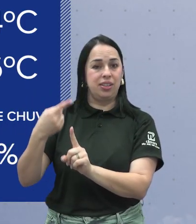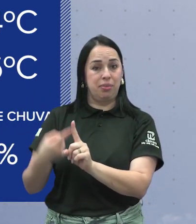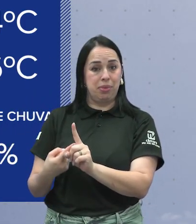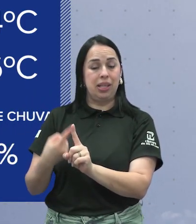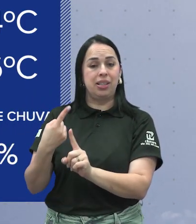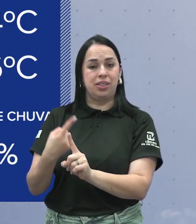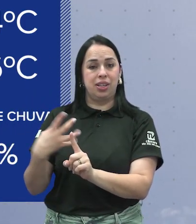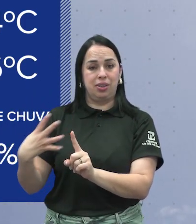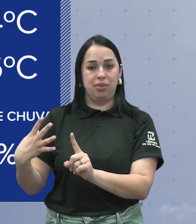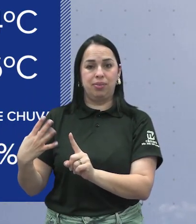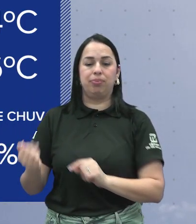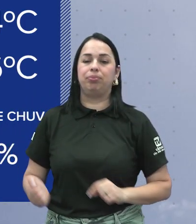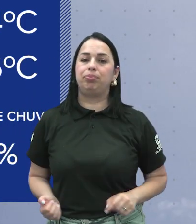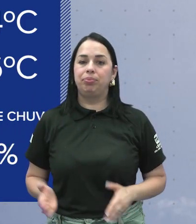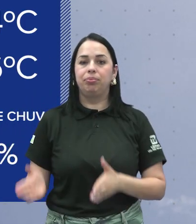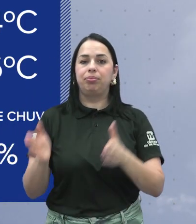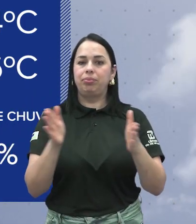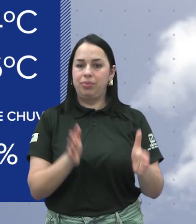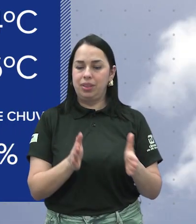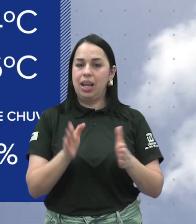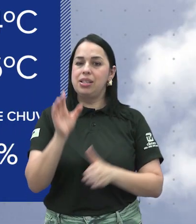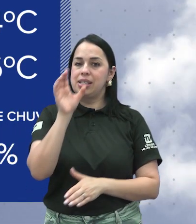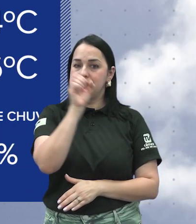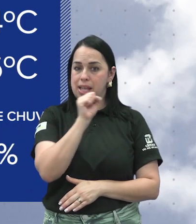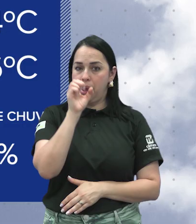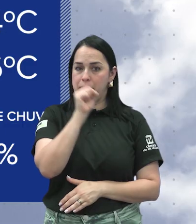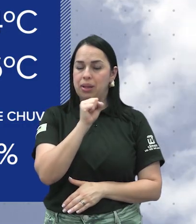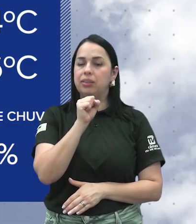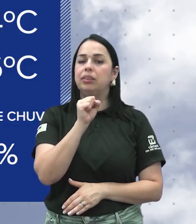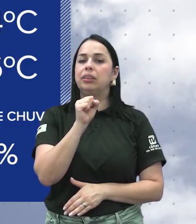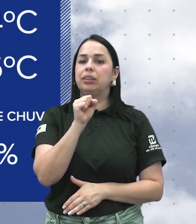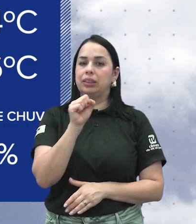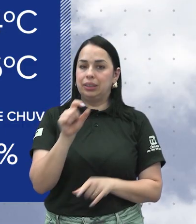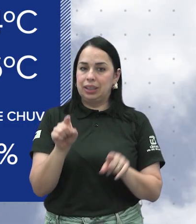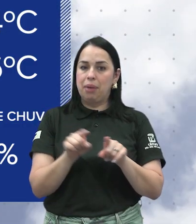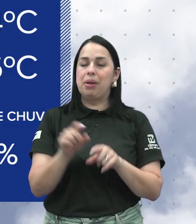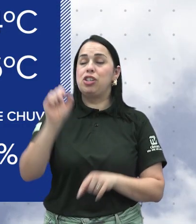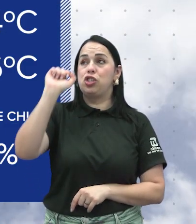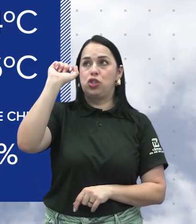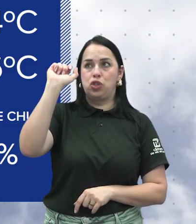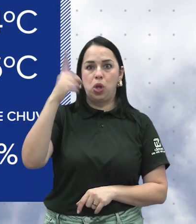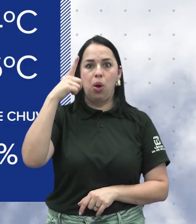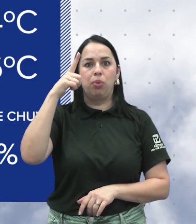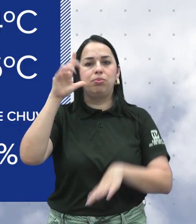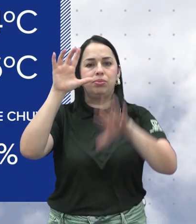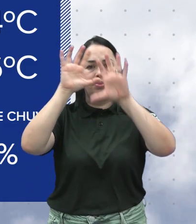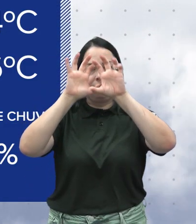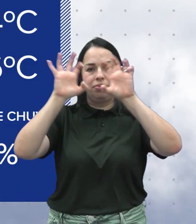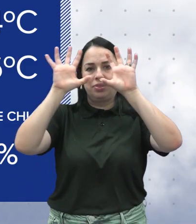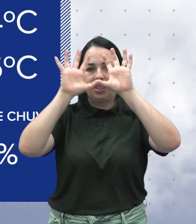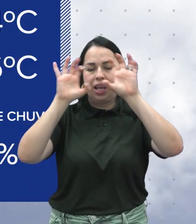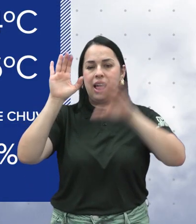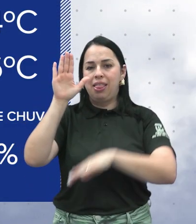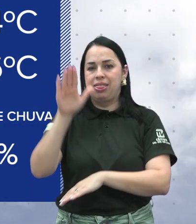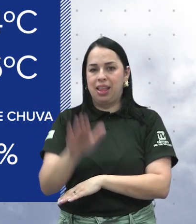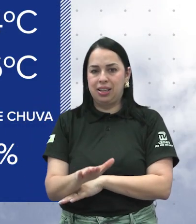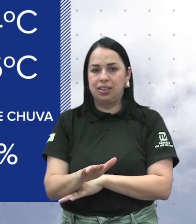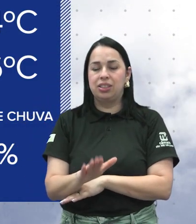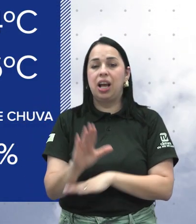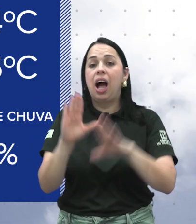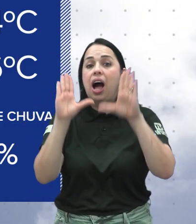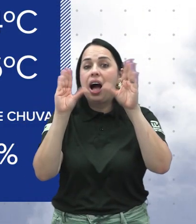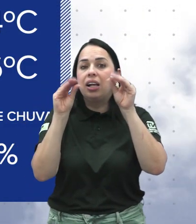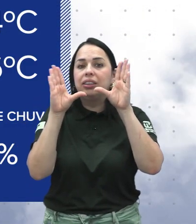é de 29 graus, com mínima de 14. No sábado, o dia prevalece com sol e o céu fica nublado no período